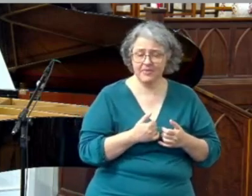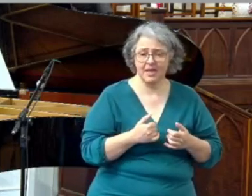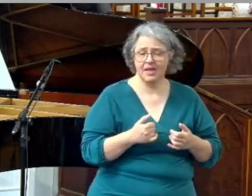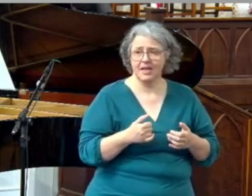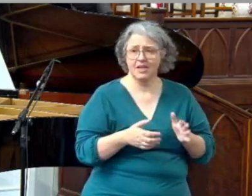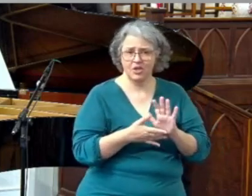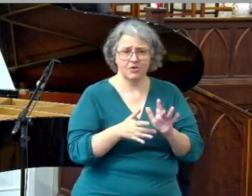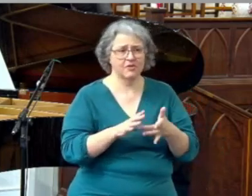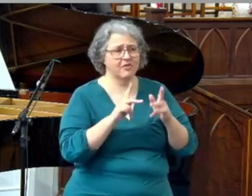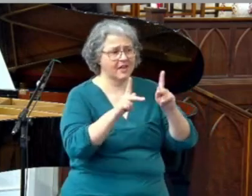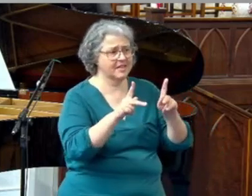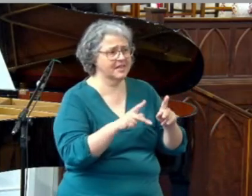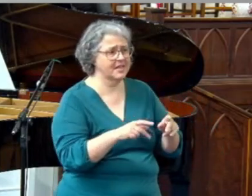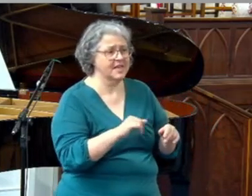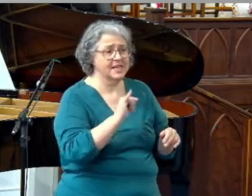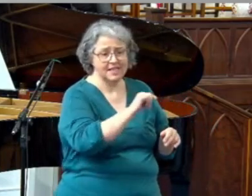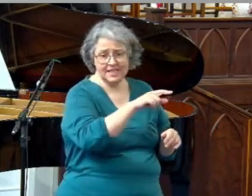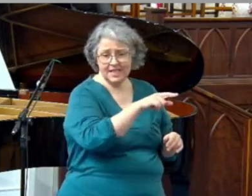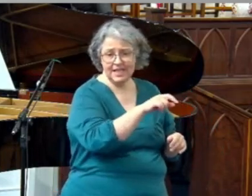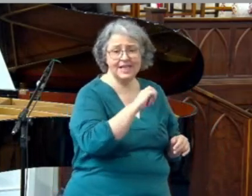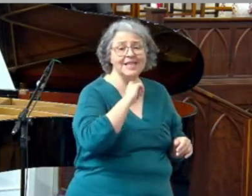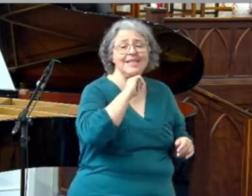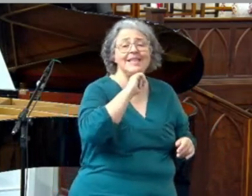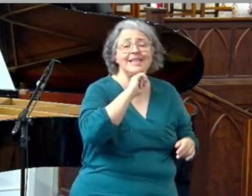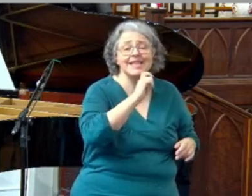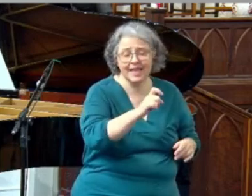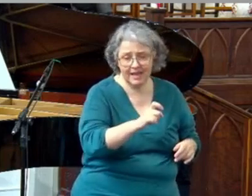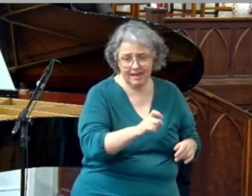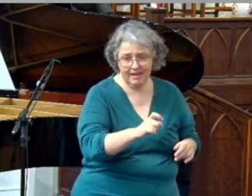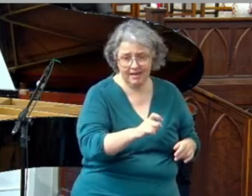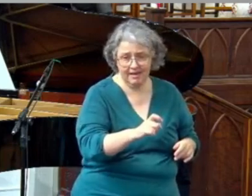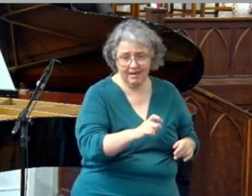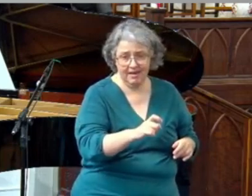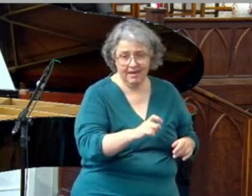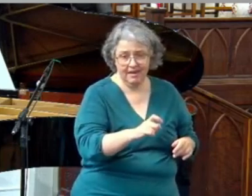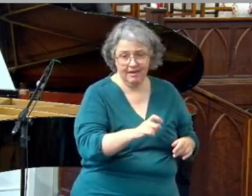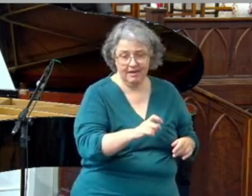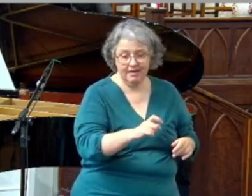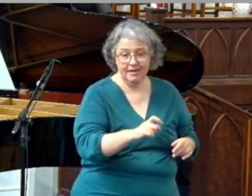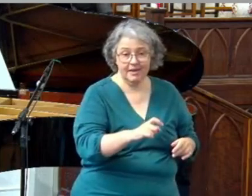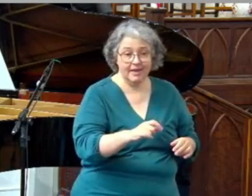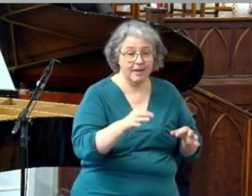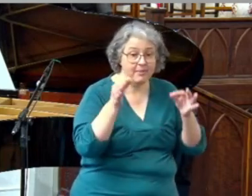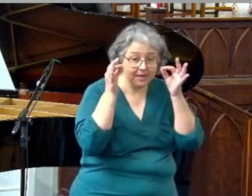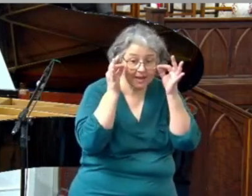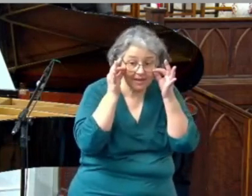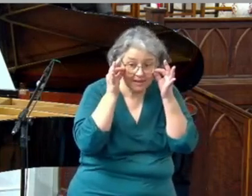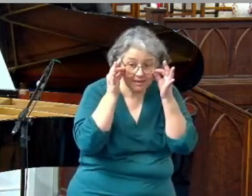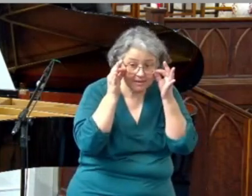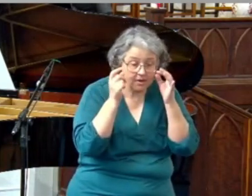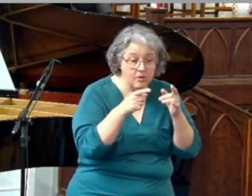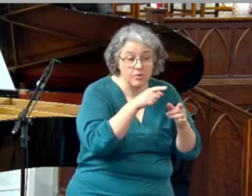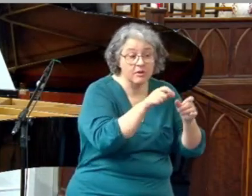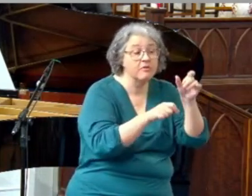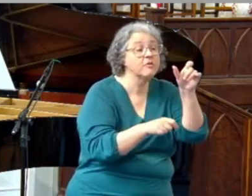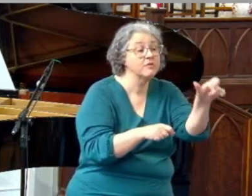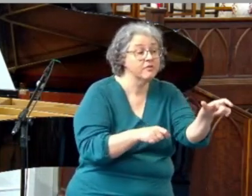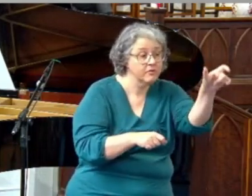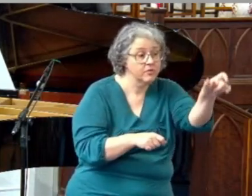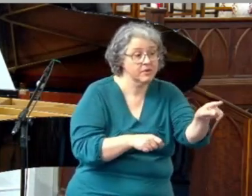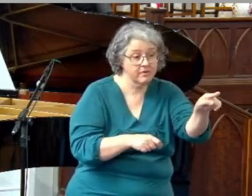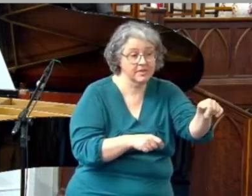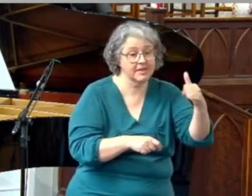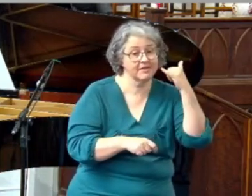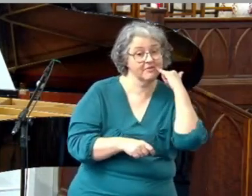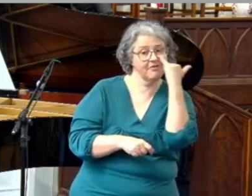as palavras de vocês, ao saírem da casa ou daquela cidade, sacudam pó